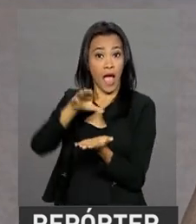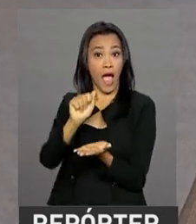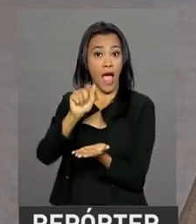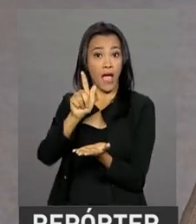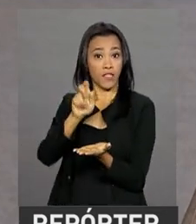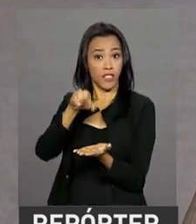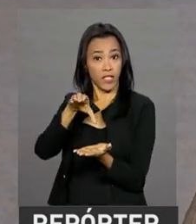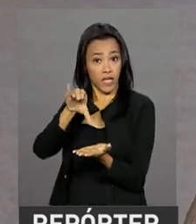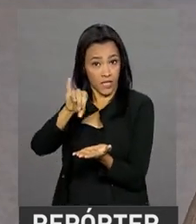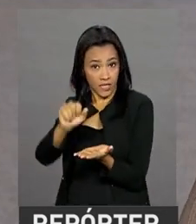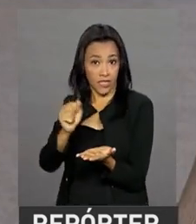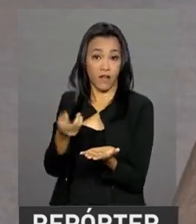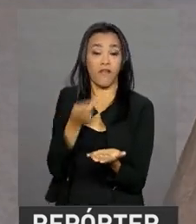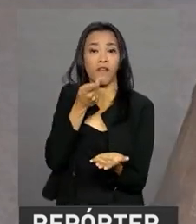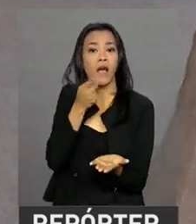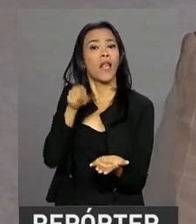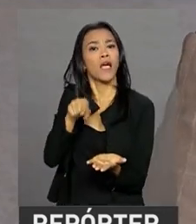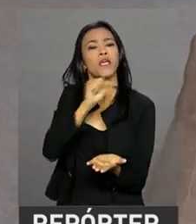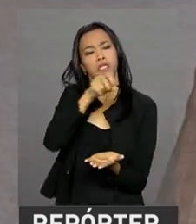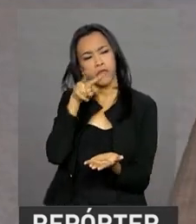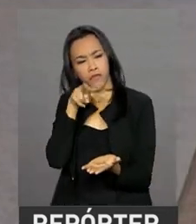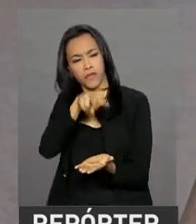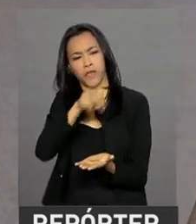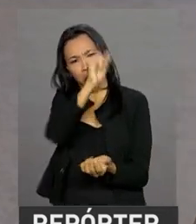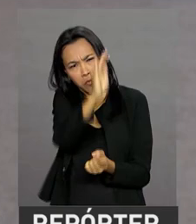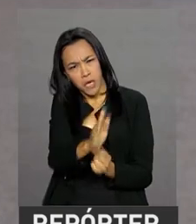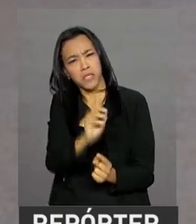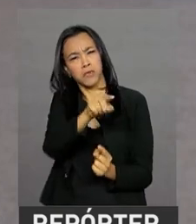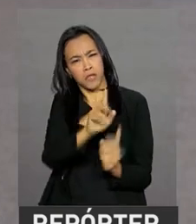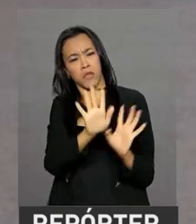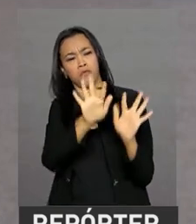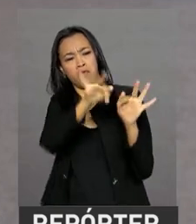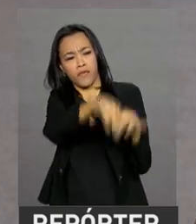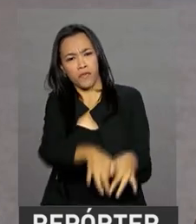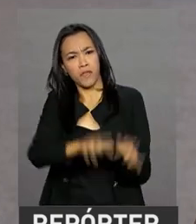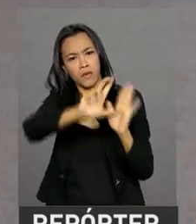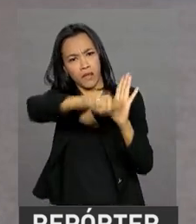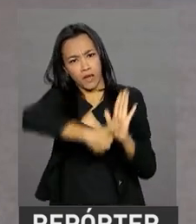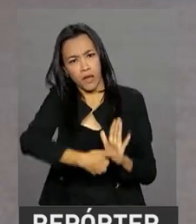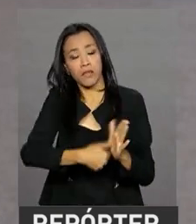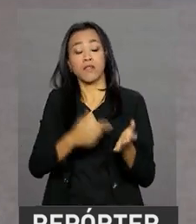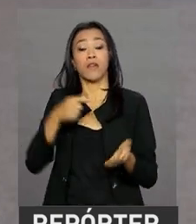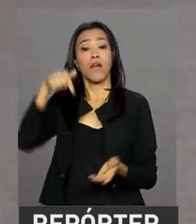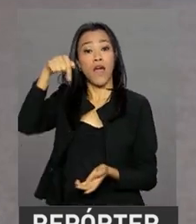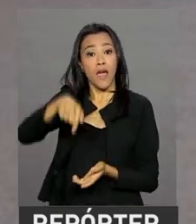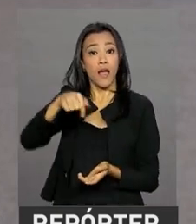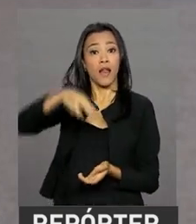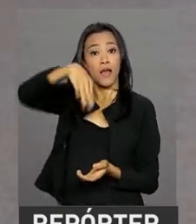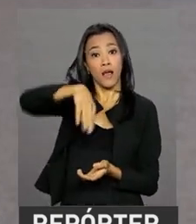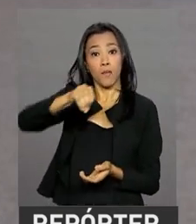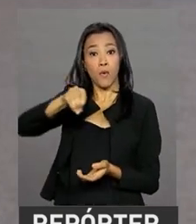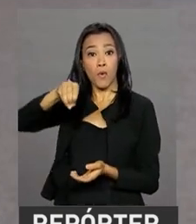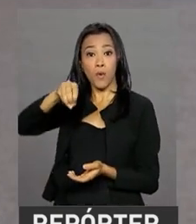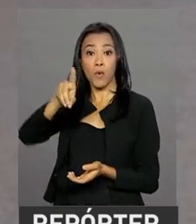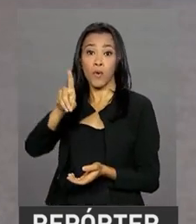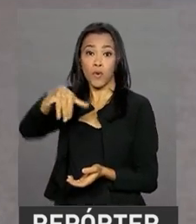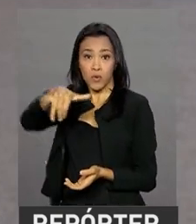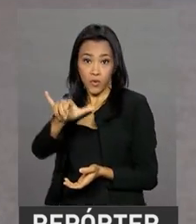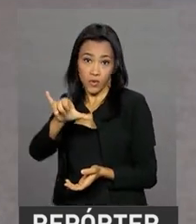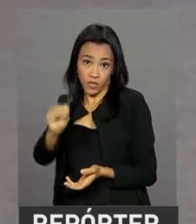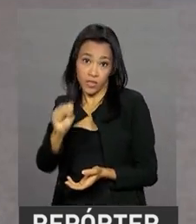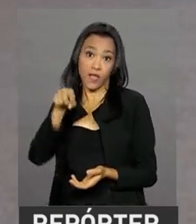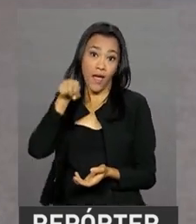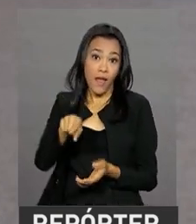Brasil aponta para o fim da recessão. A Moody's citou a melhora do funcionamento das estruturas política